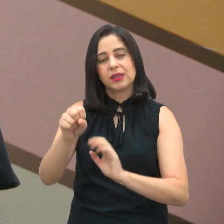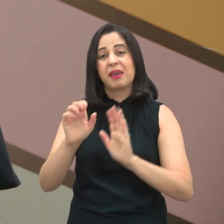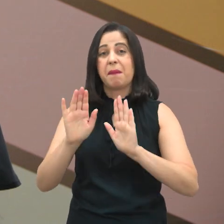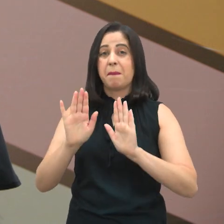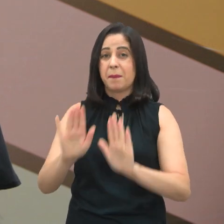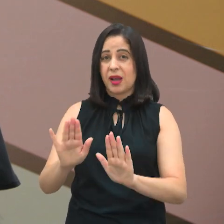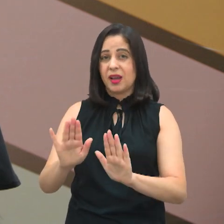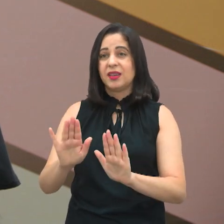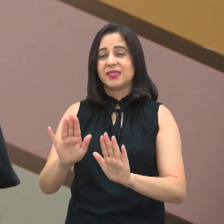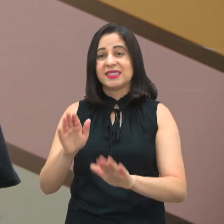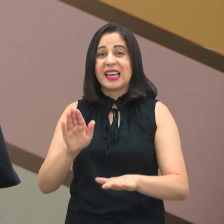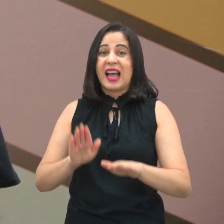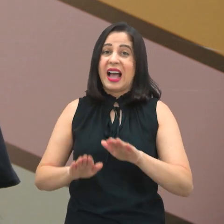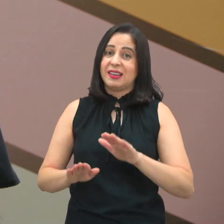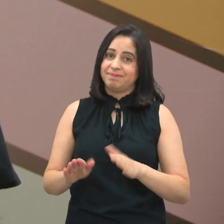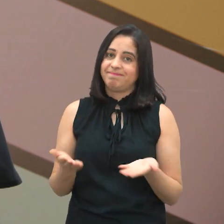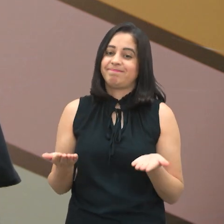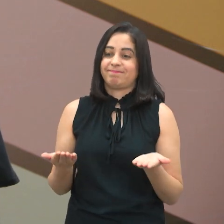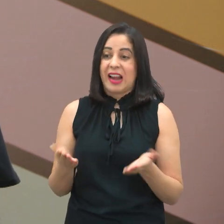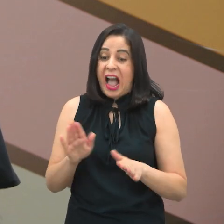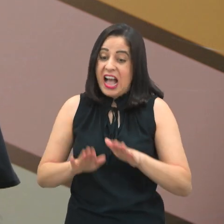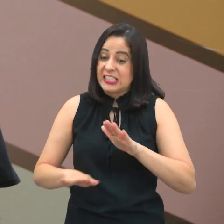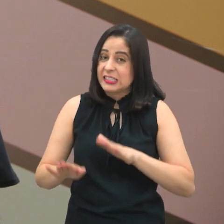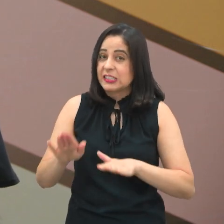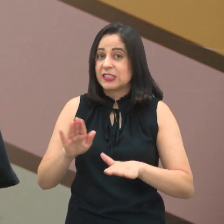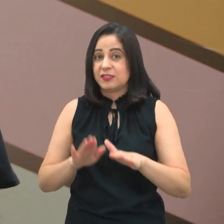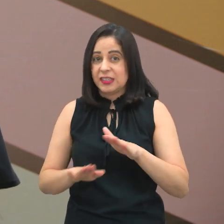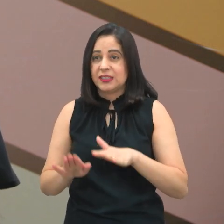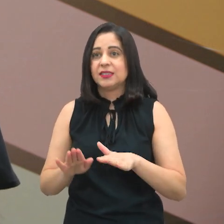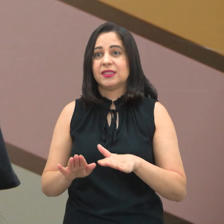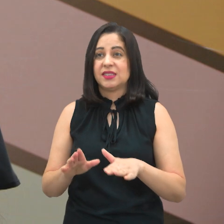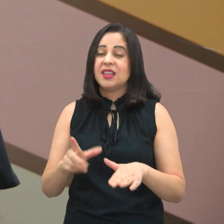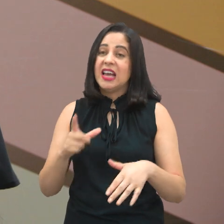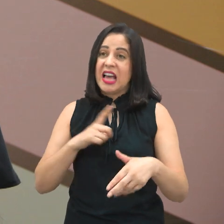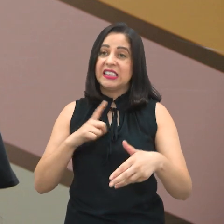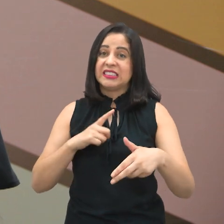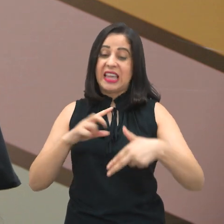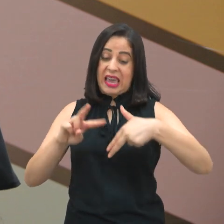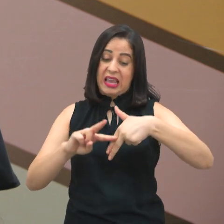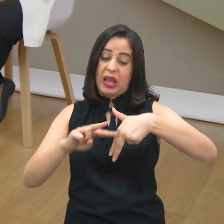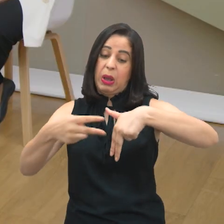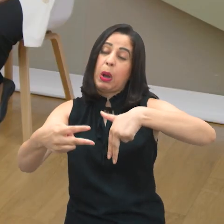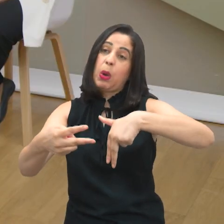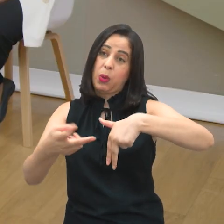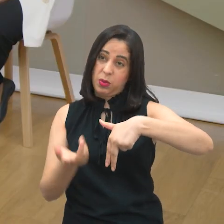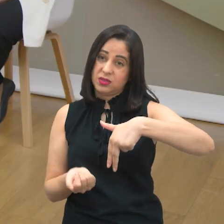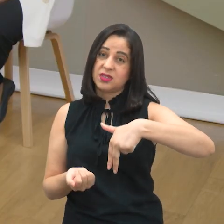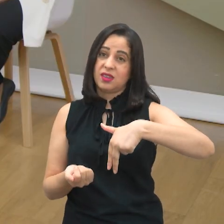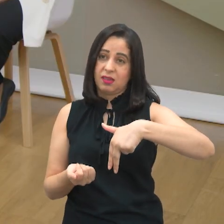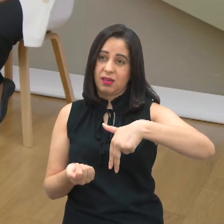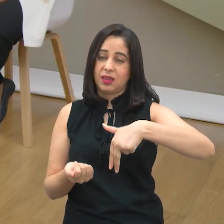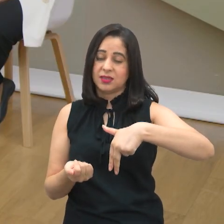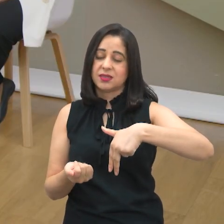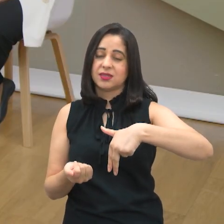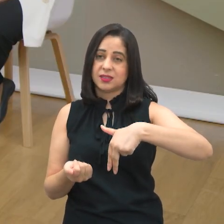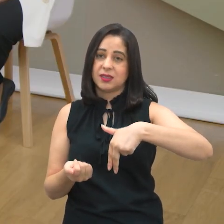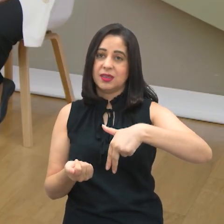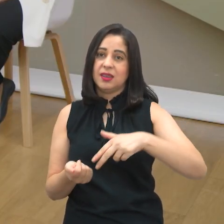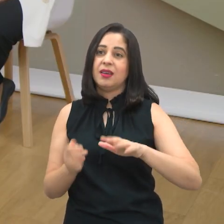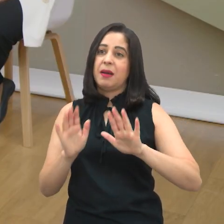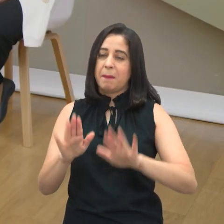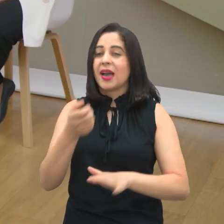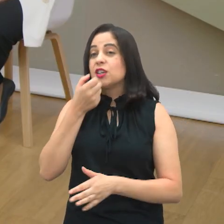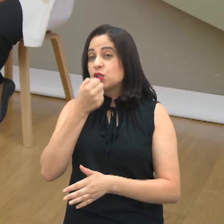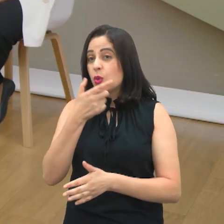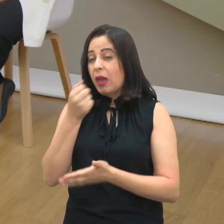mas muitas vezes a gente tem que, no meio desse caminho, lidar com os efeitos colaterais dos medicamentos, mas um aliado importante